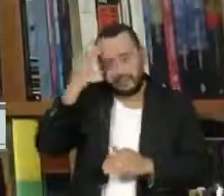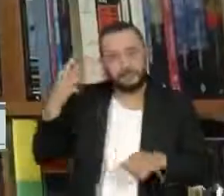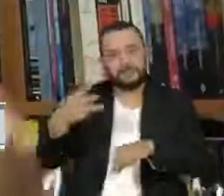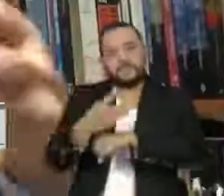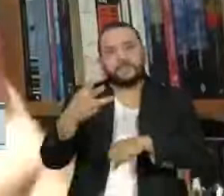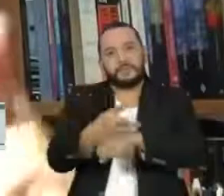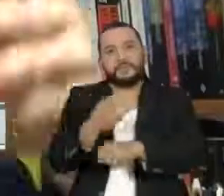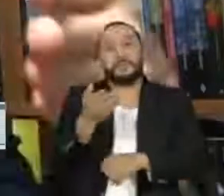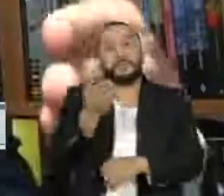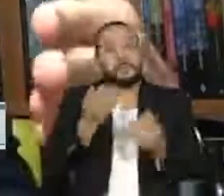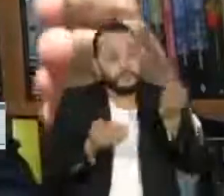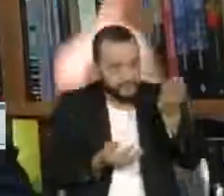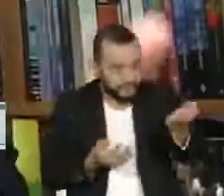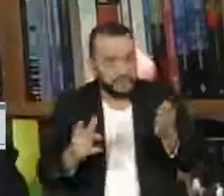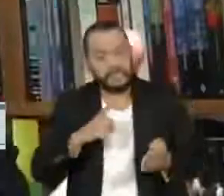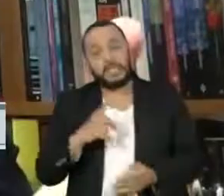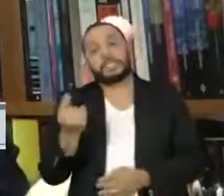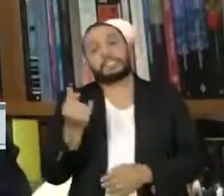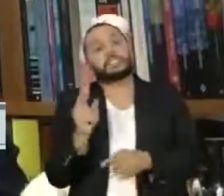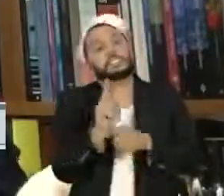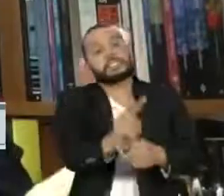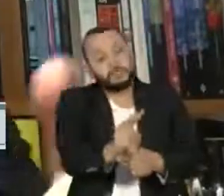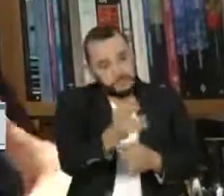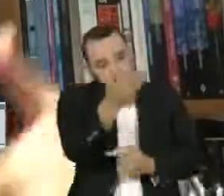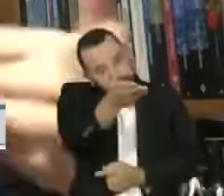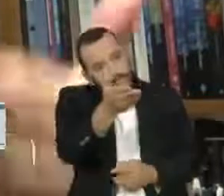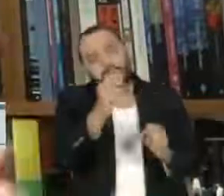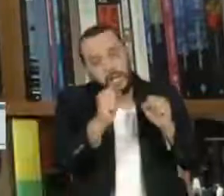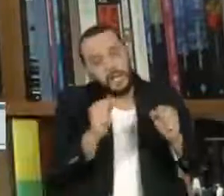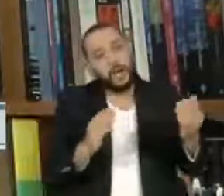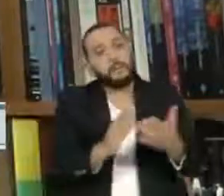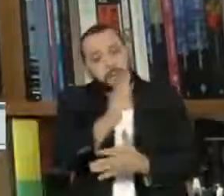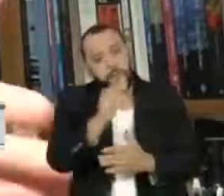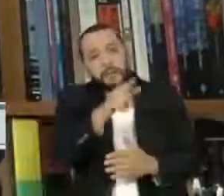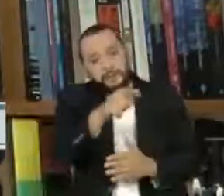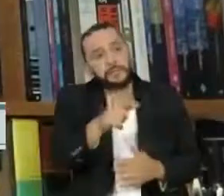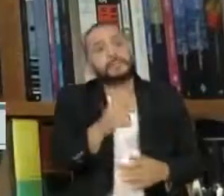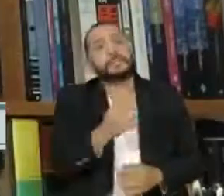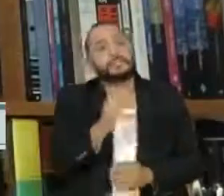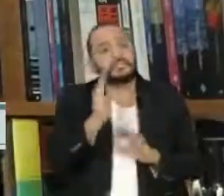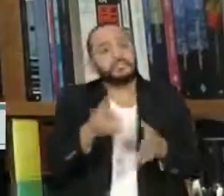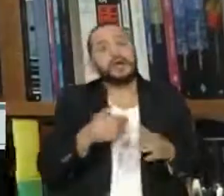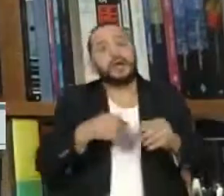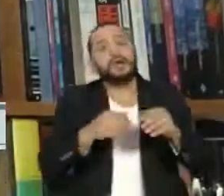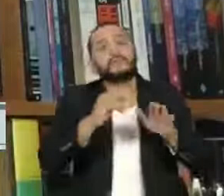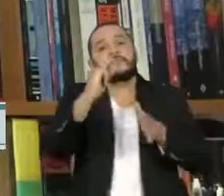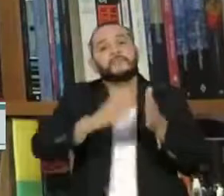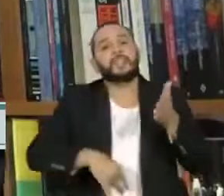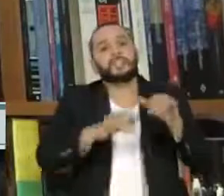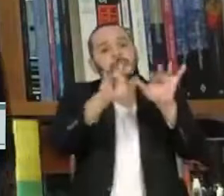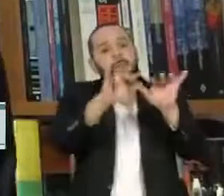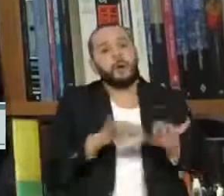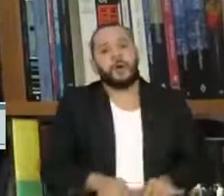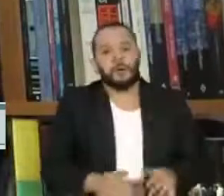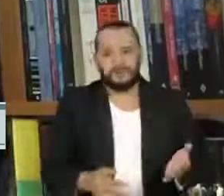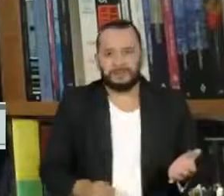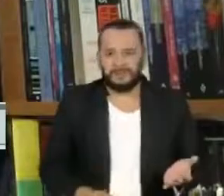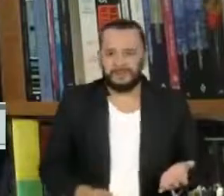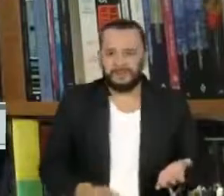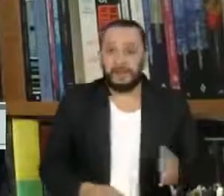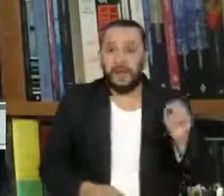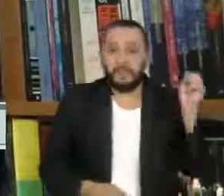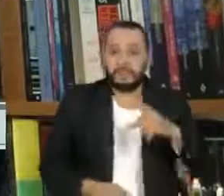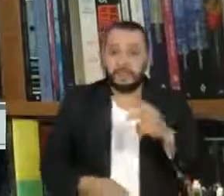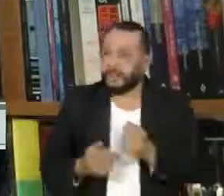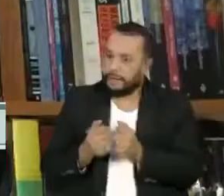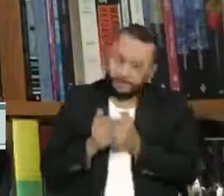WhatsApp. Senhor, a senhora tem um crédito pré-aprovado, né? Para habilitá-lo, preencha aqui essas informações. O